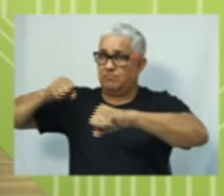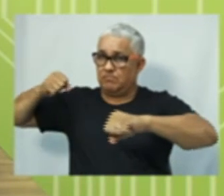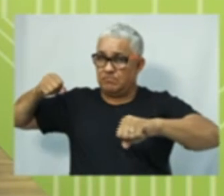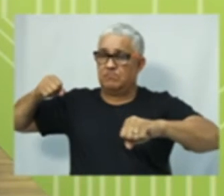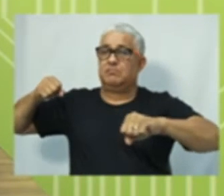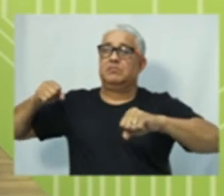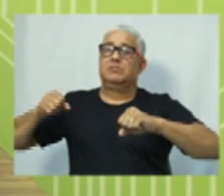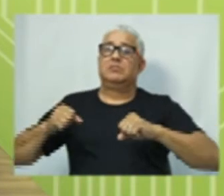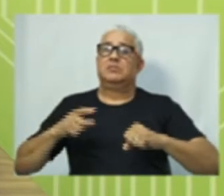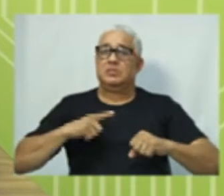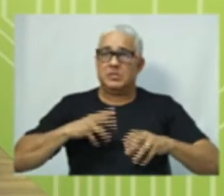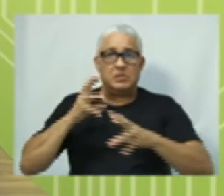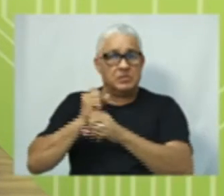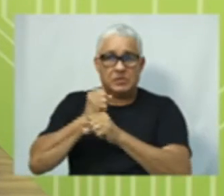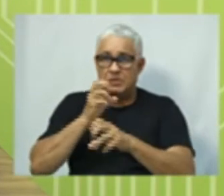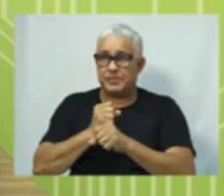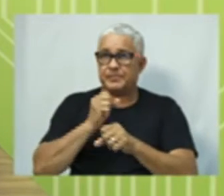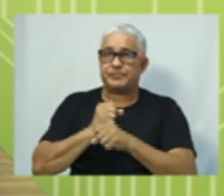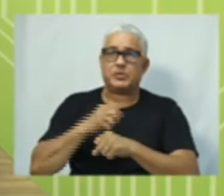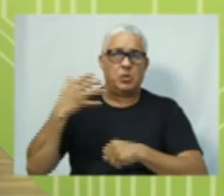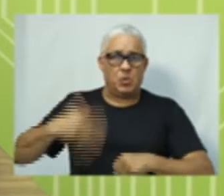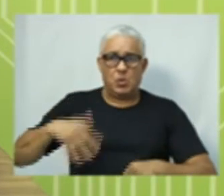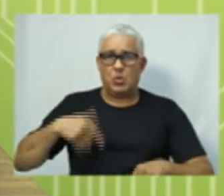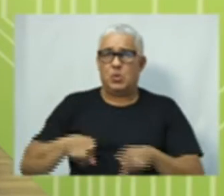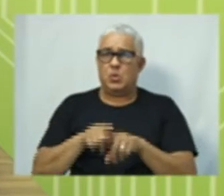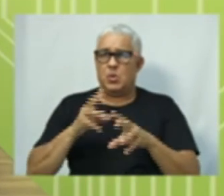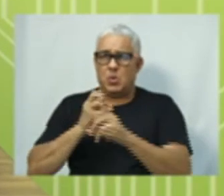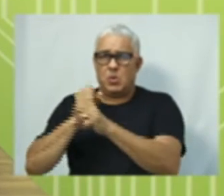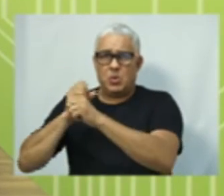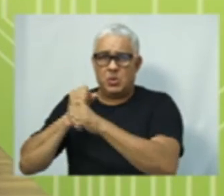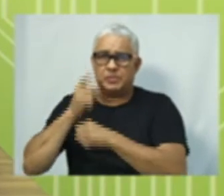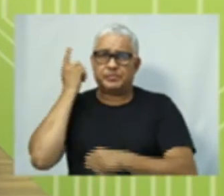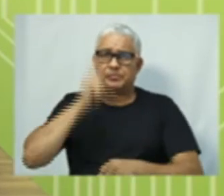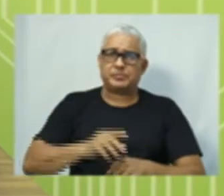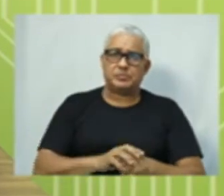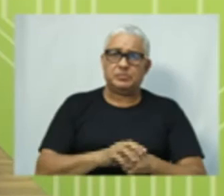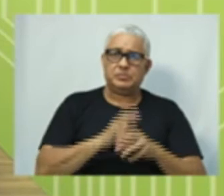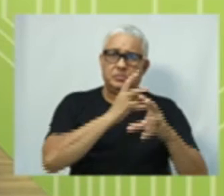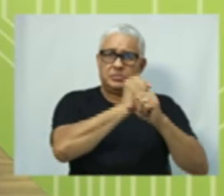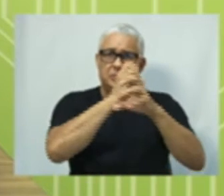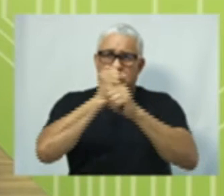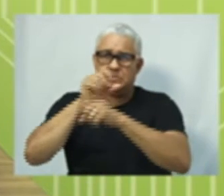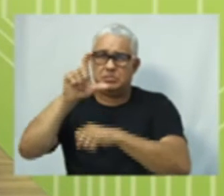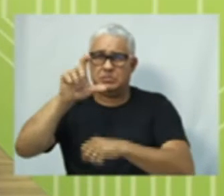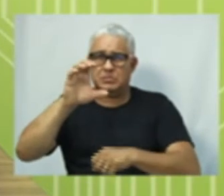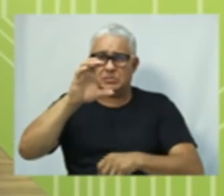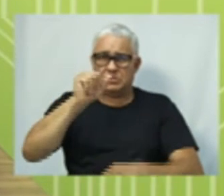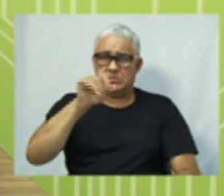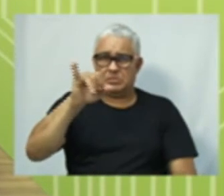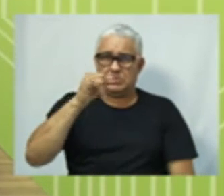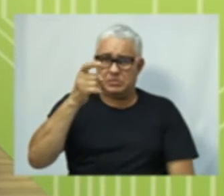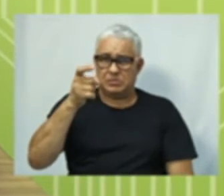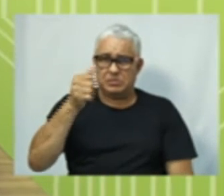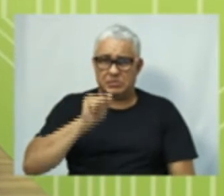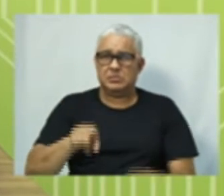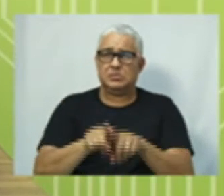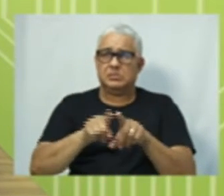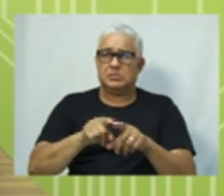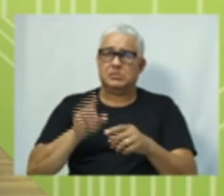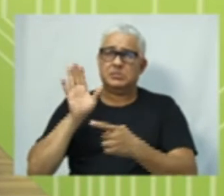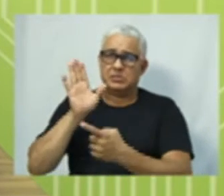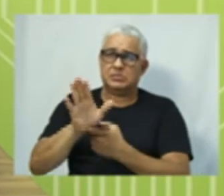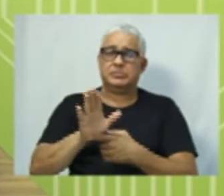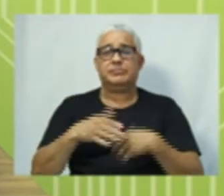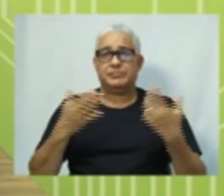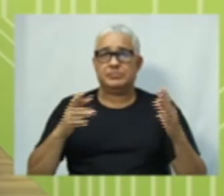ativo, que tem a contabilidade dela, uma apuração, consegue fazer a apuração de caixa, de demonstração. Então, portanto,